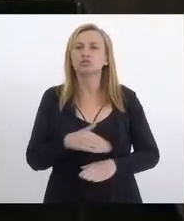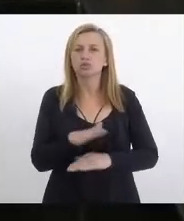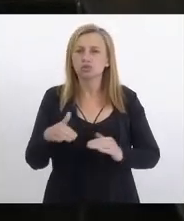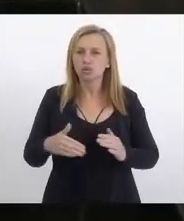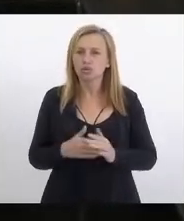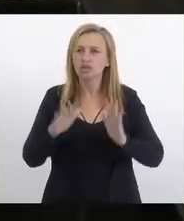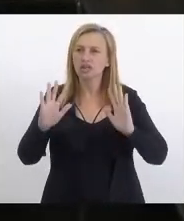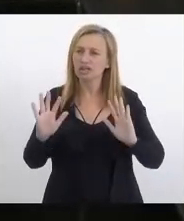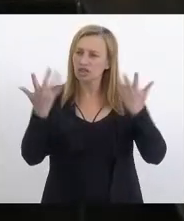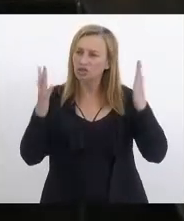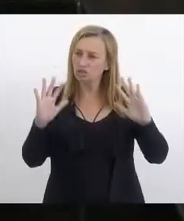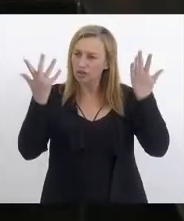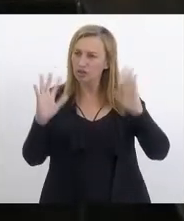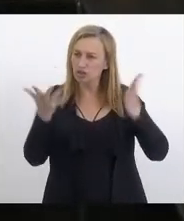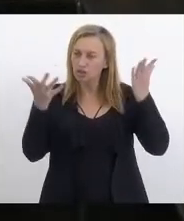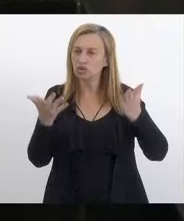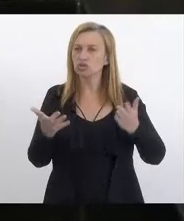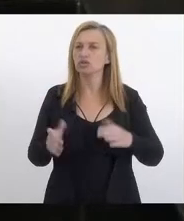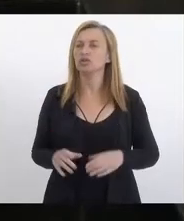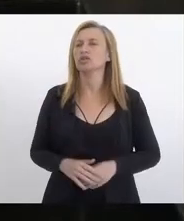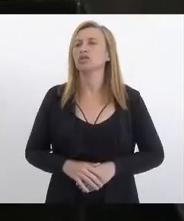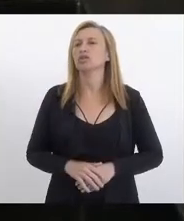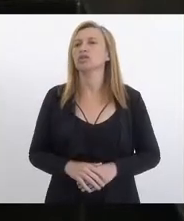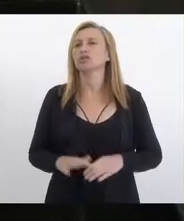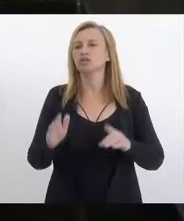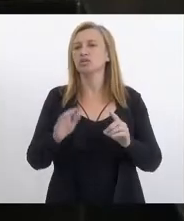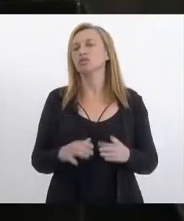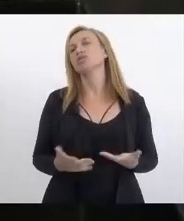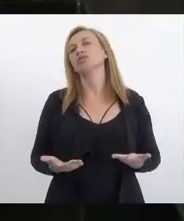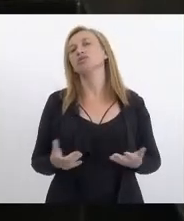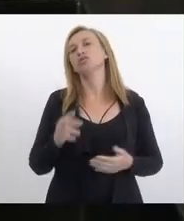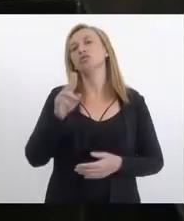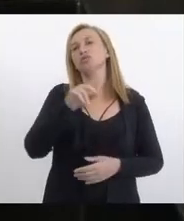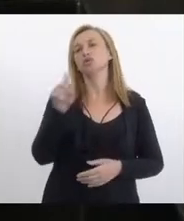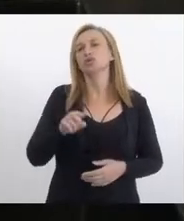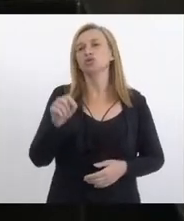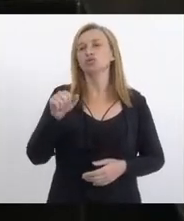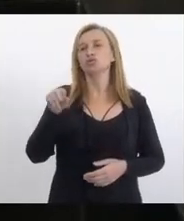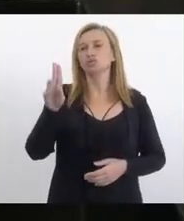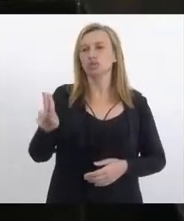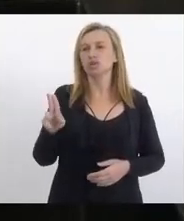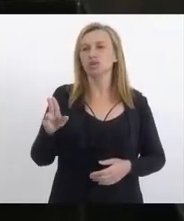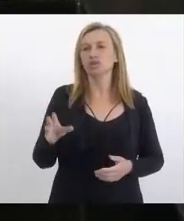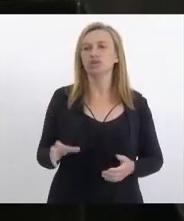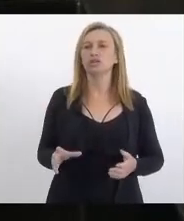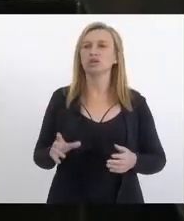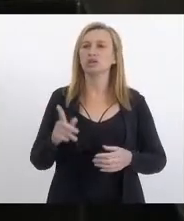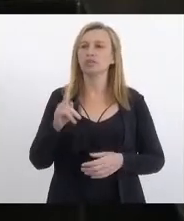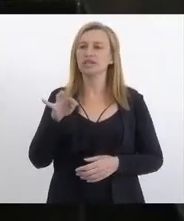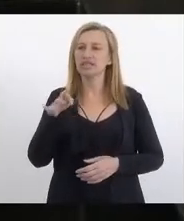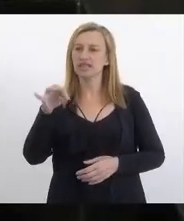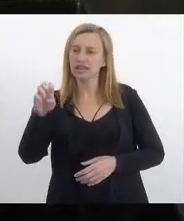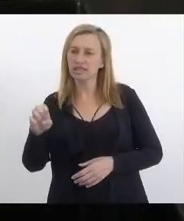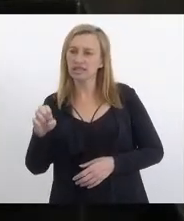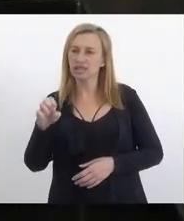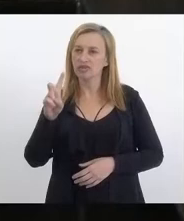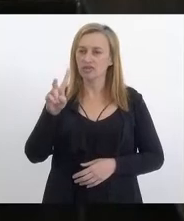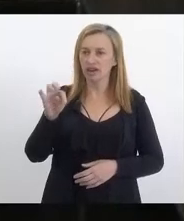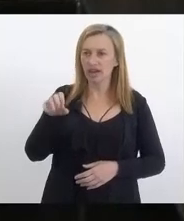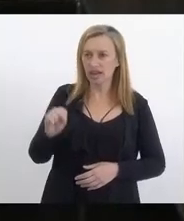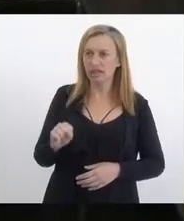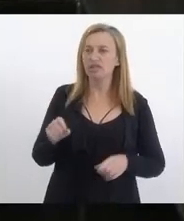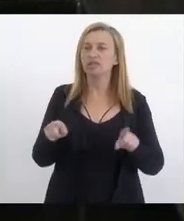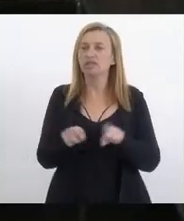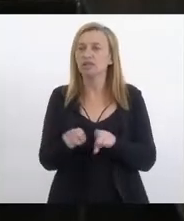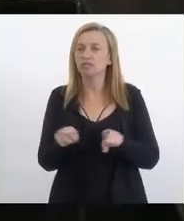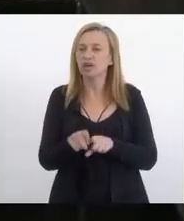as celebrações em torno do busto de Zumbi, ali no centro do Rio, na Presidente Vargas, o quilombo do Grotão no